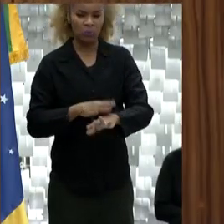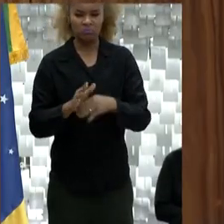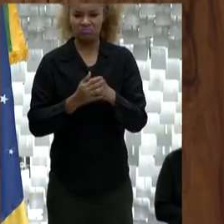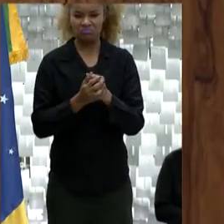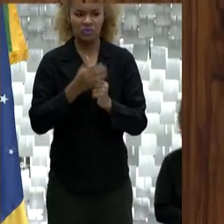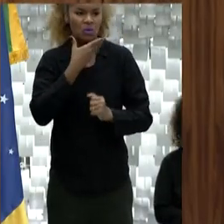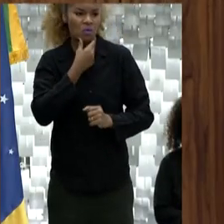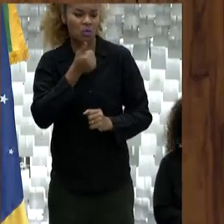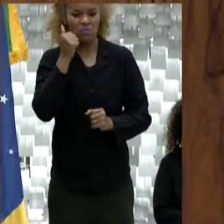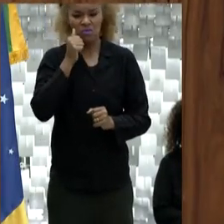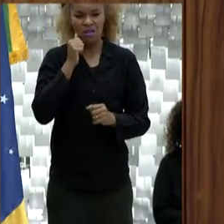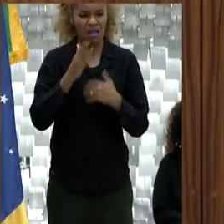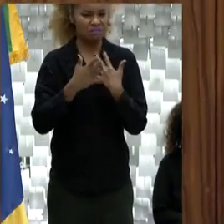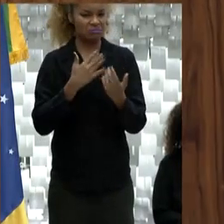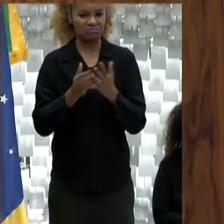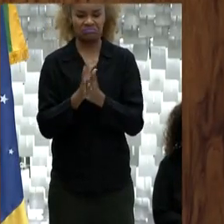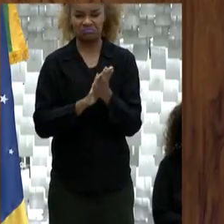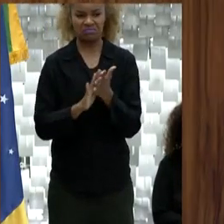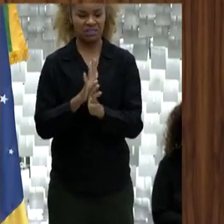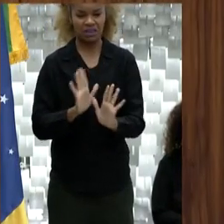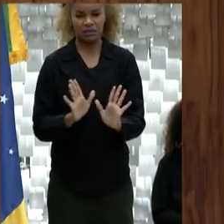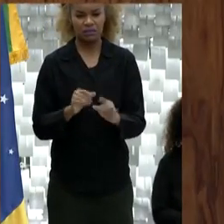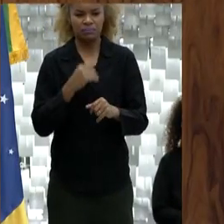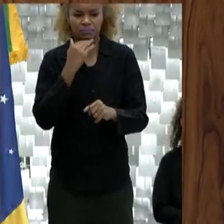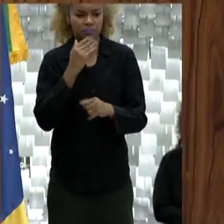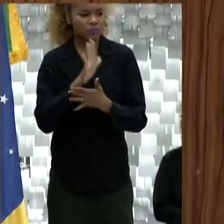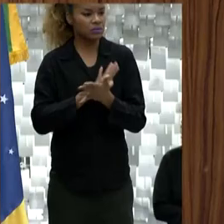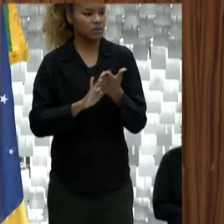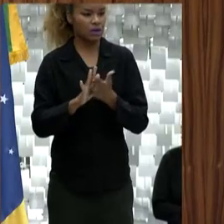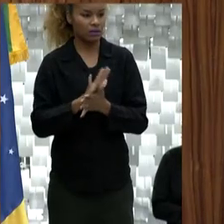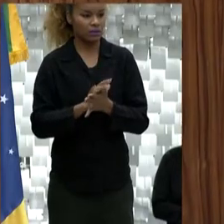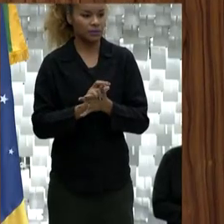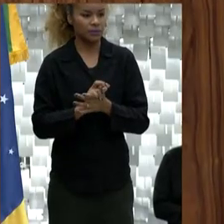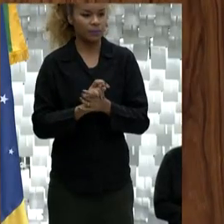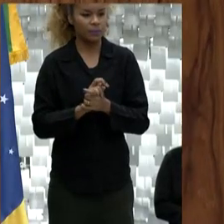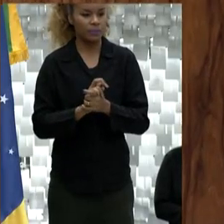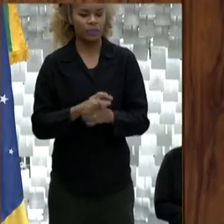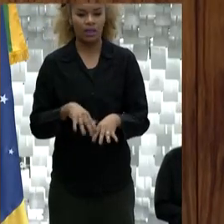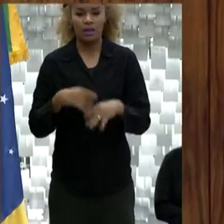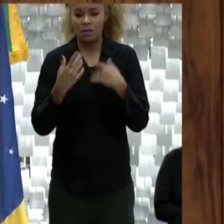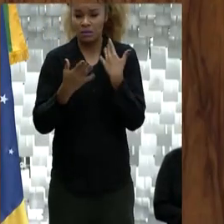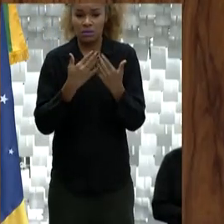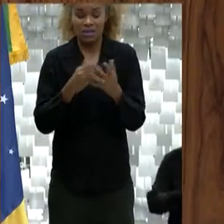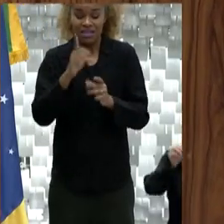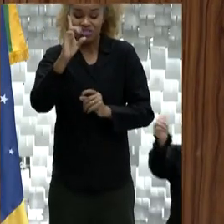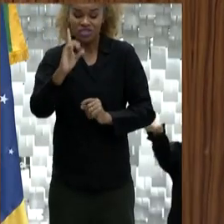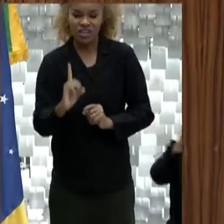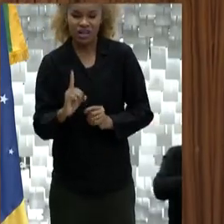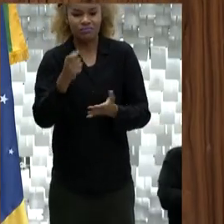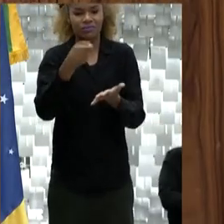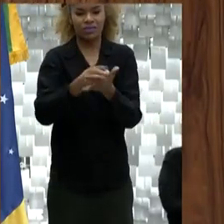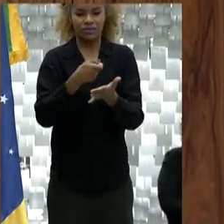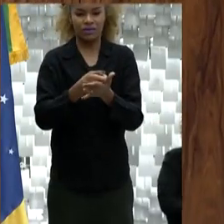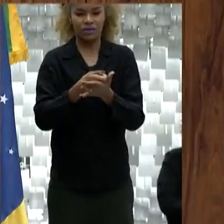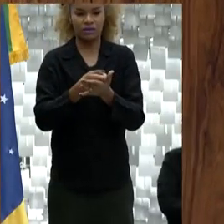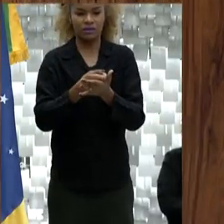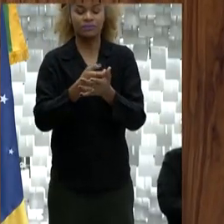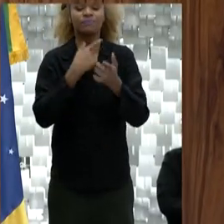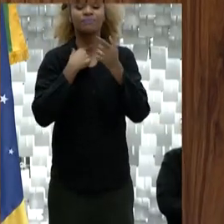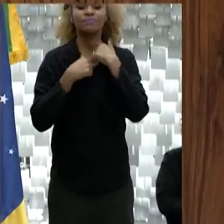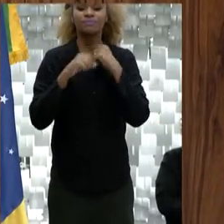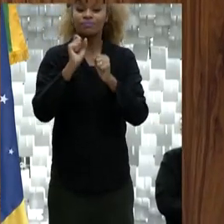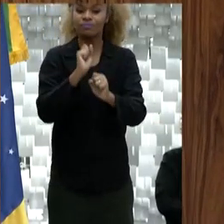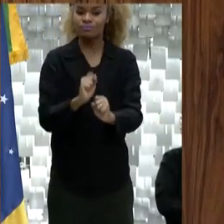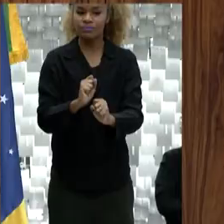sexo, não importa a cor, sexo ou crença. Há direitos e haveres, há expectativa,